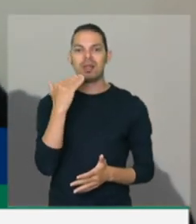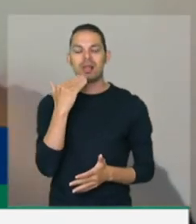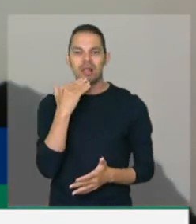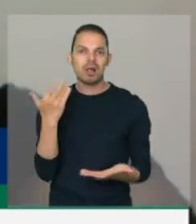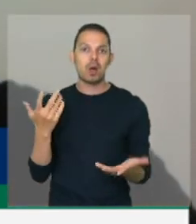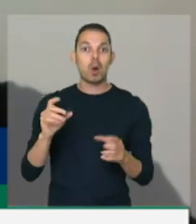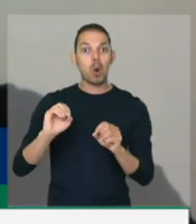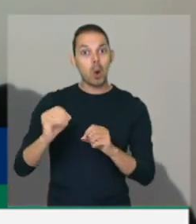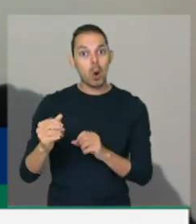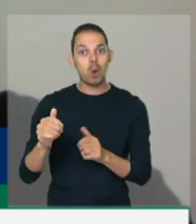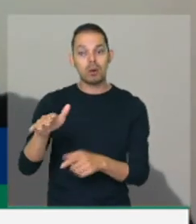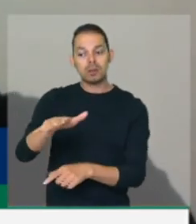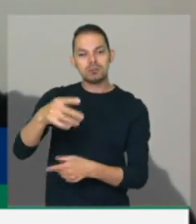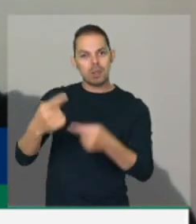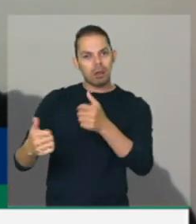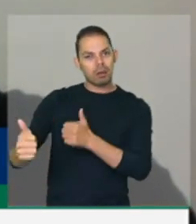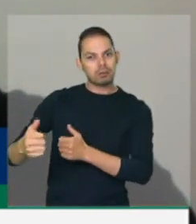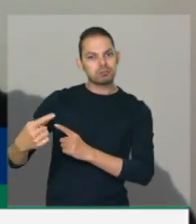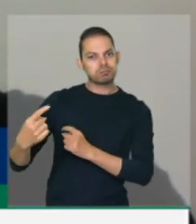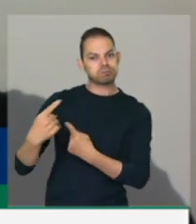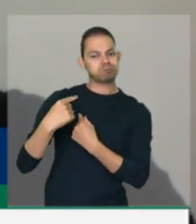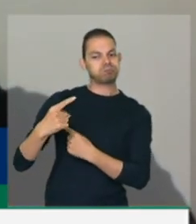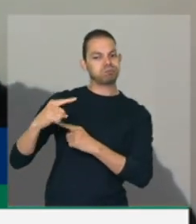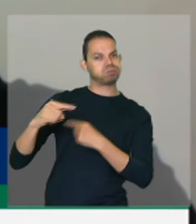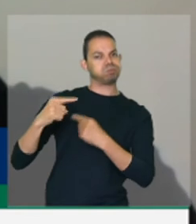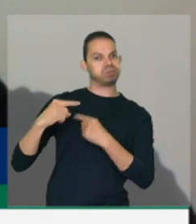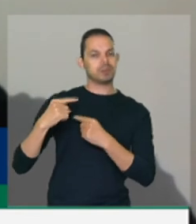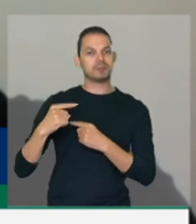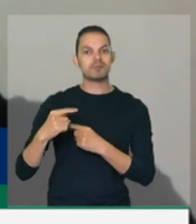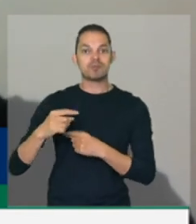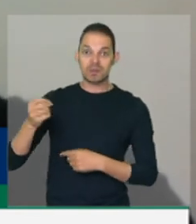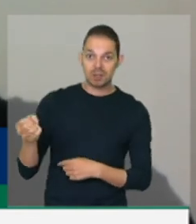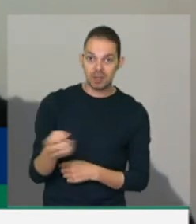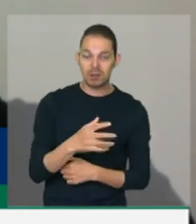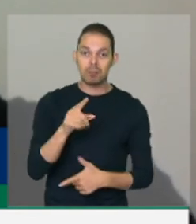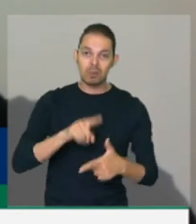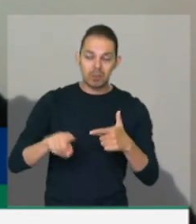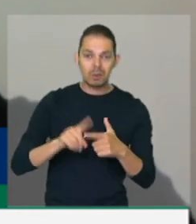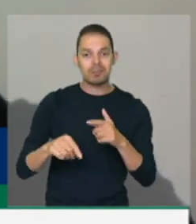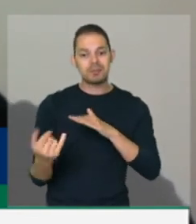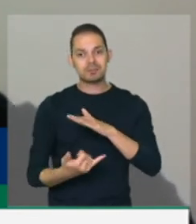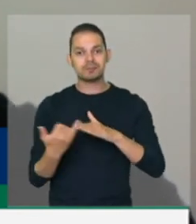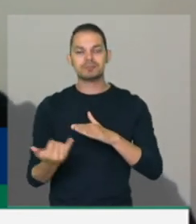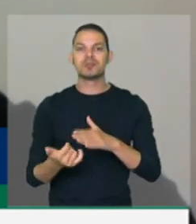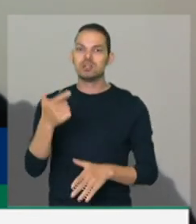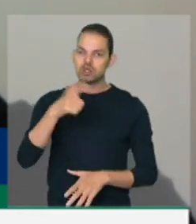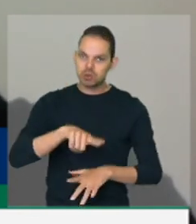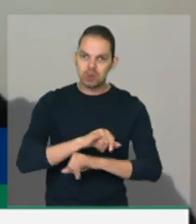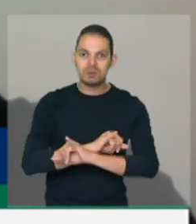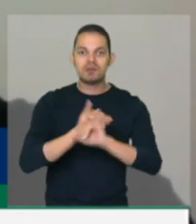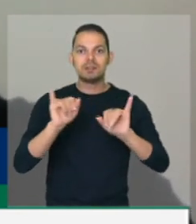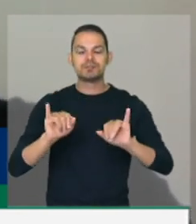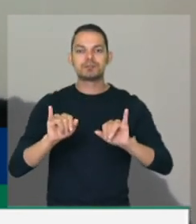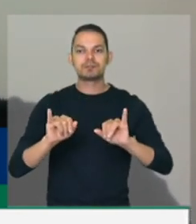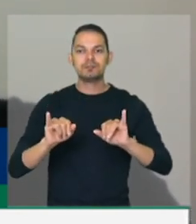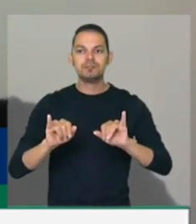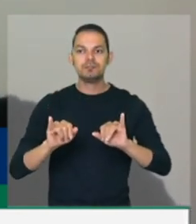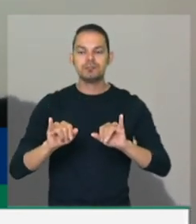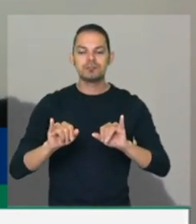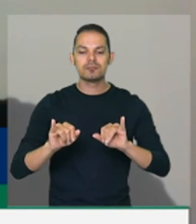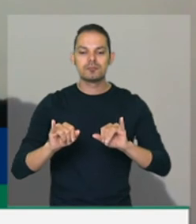a harmonia dos três poderes, uma nova crise institucional. Mais uma vez, eu repito, eu não